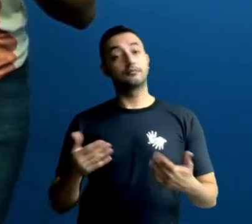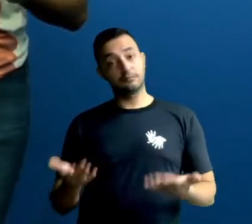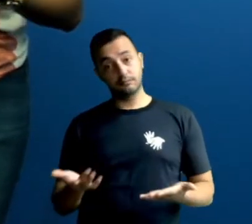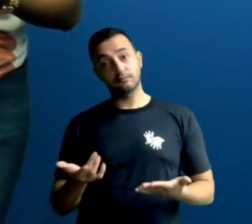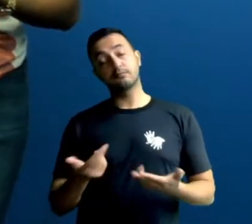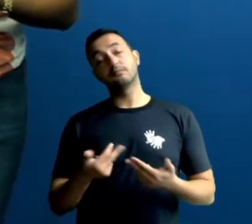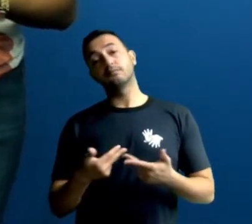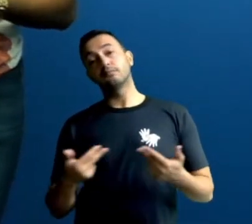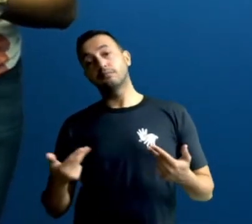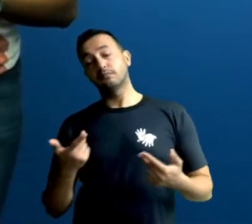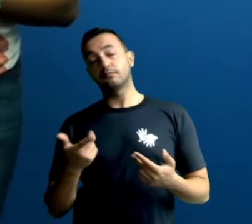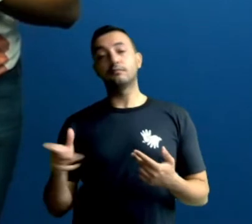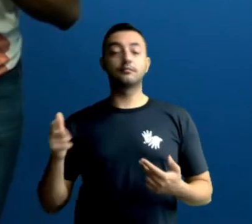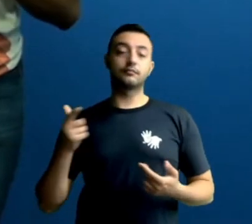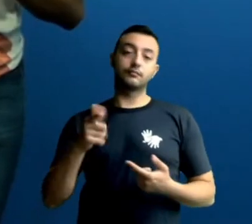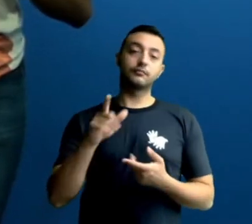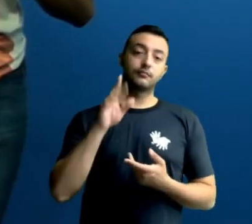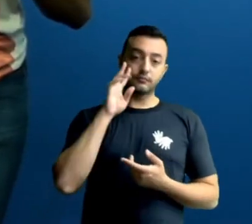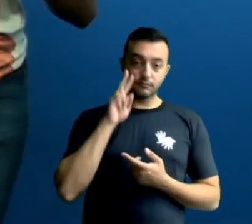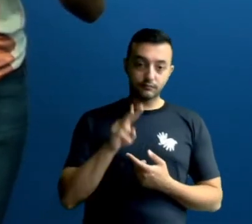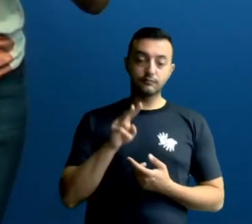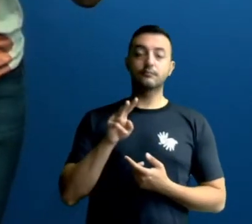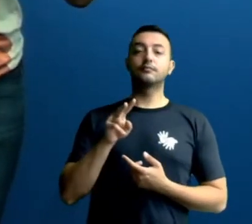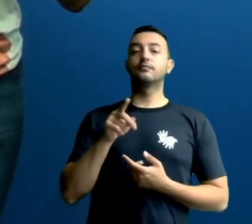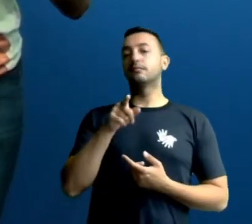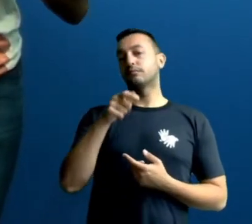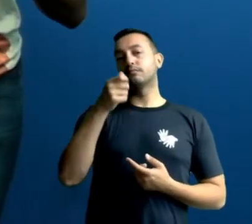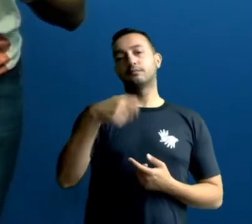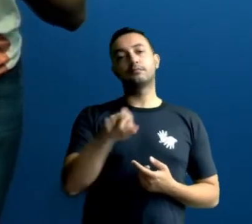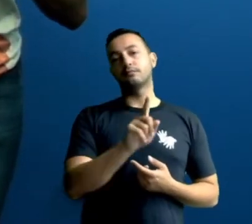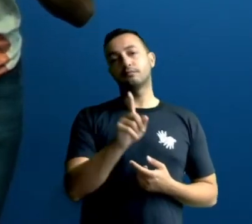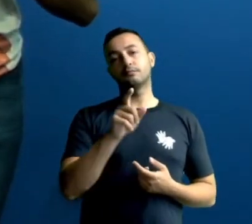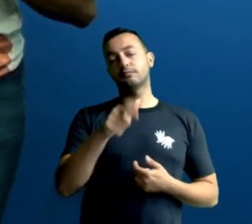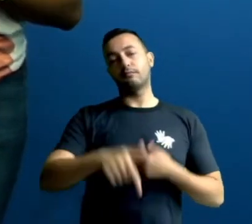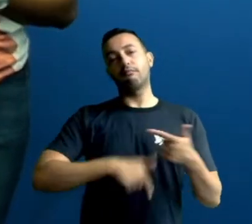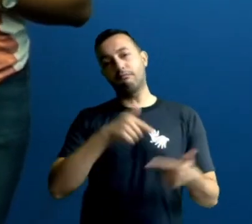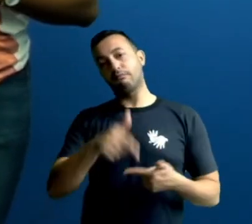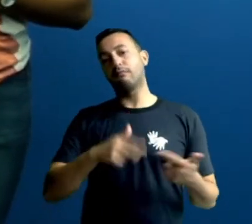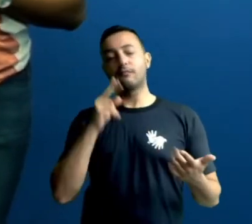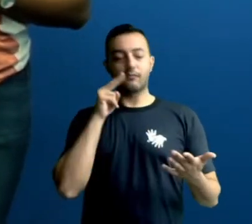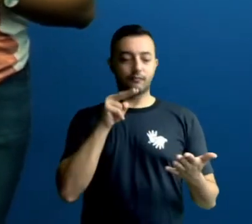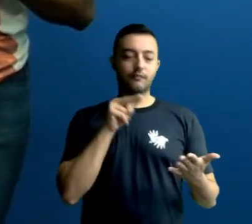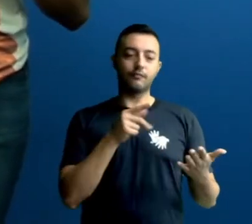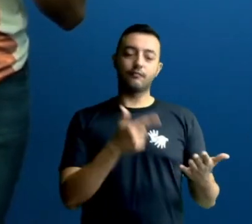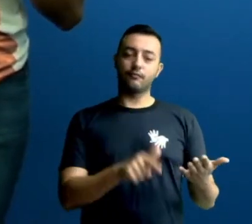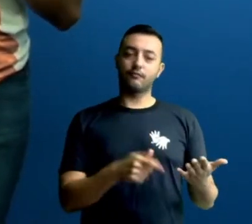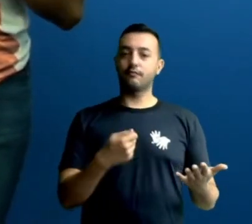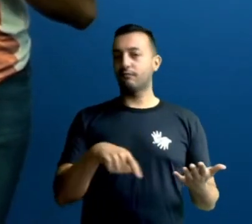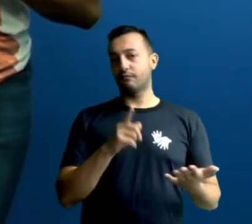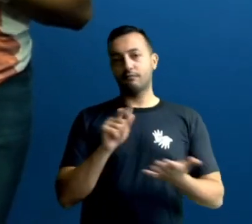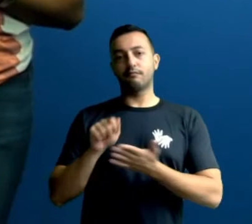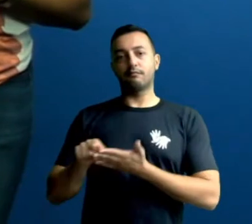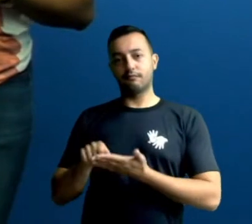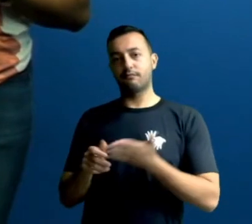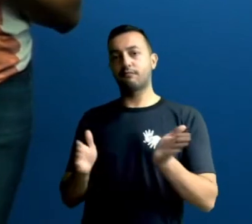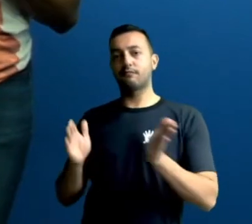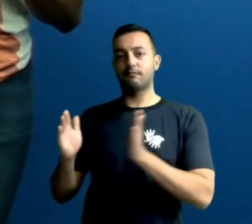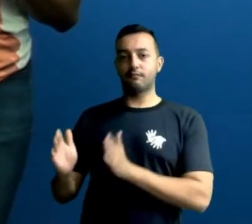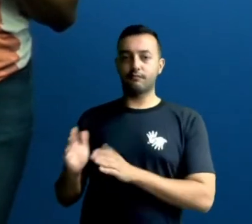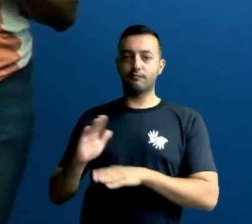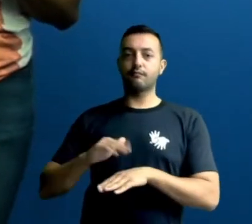outras vezes que você olhar, você não vai precisar ter trabalho novamente de olhar no dicionário. Então, é uma dica a